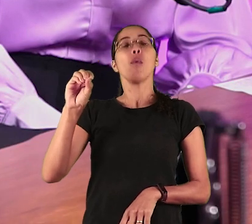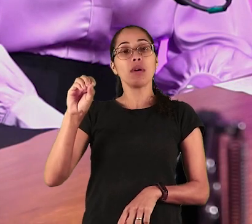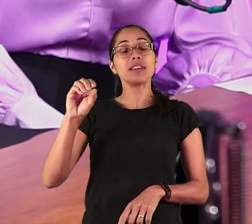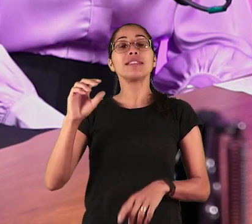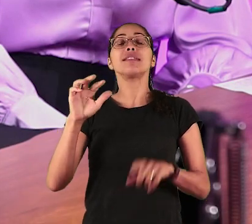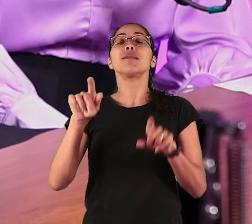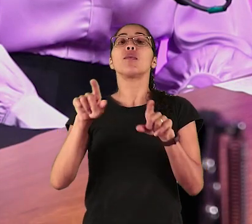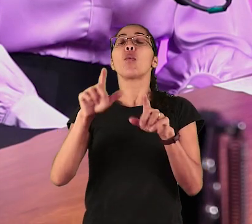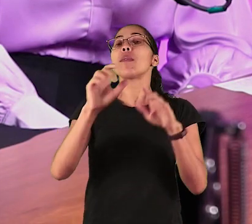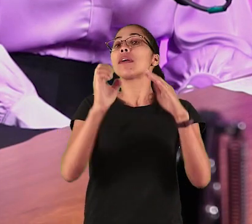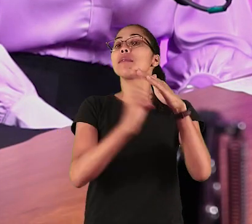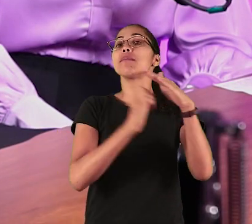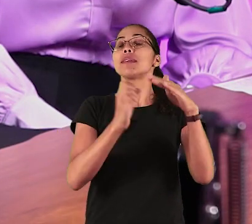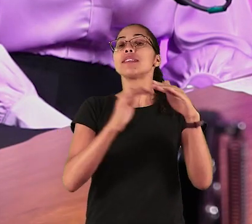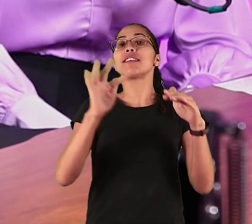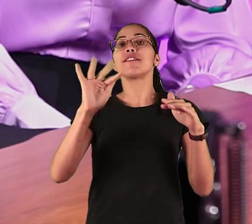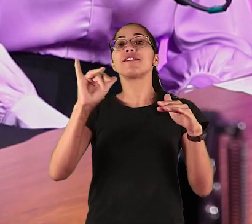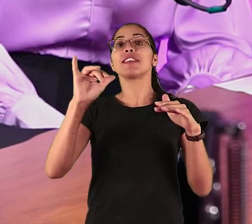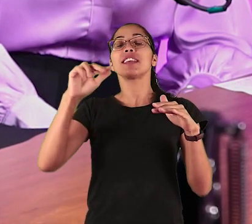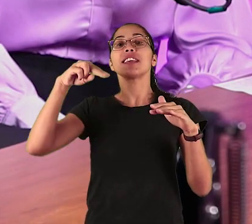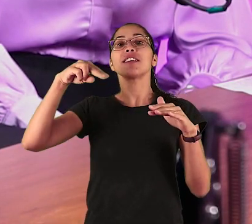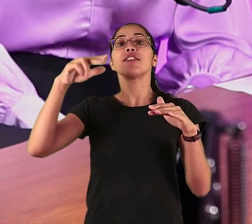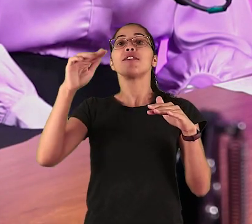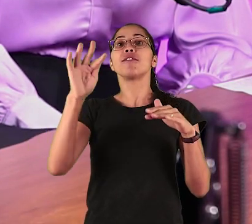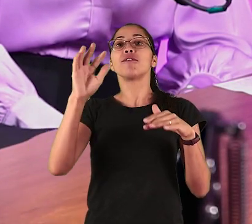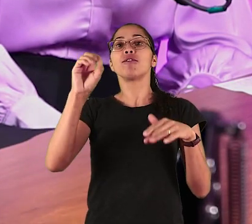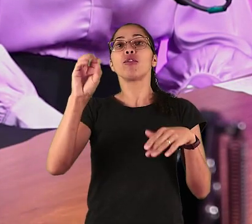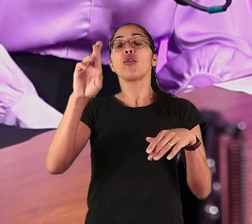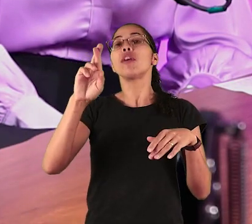da quarta Edição do yang